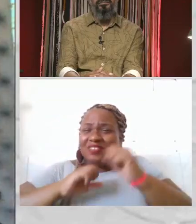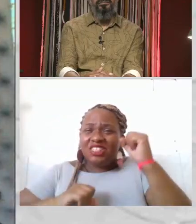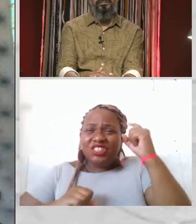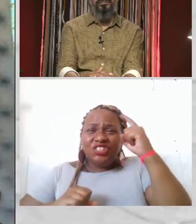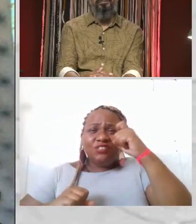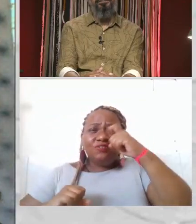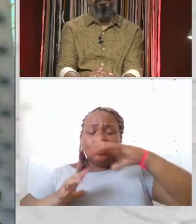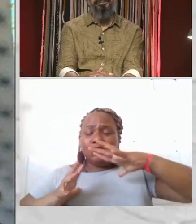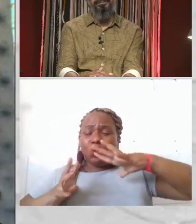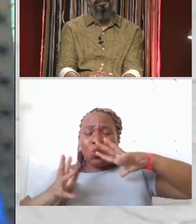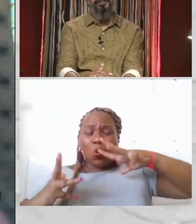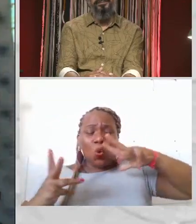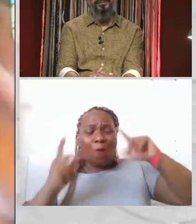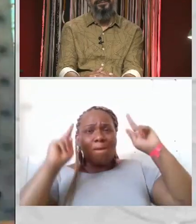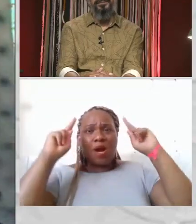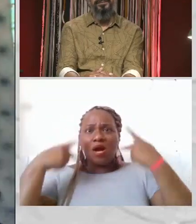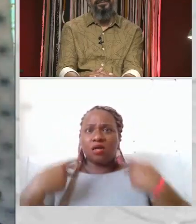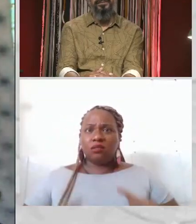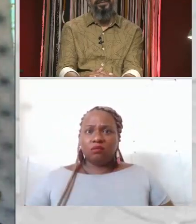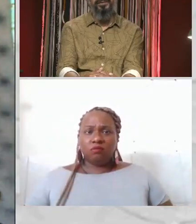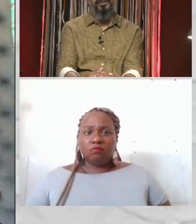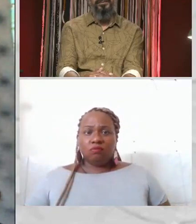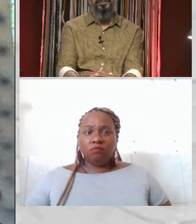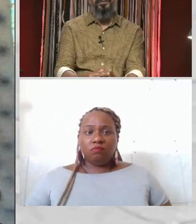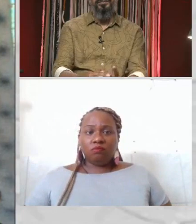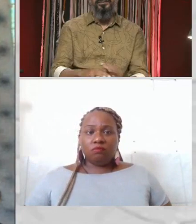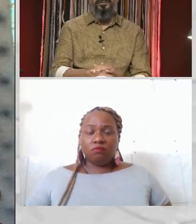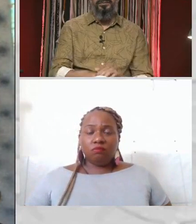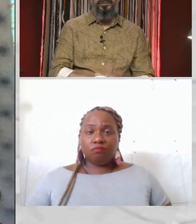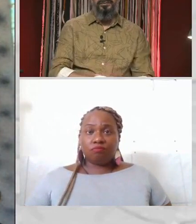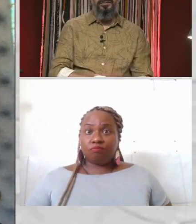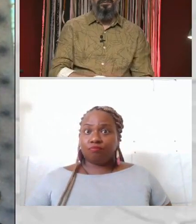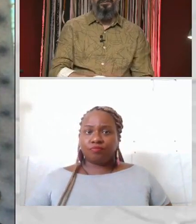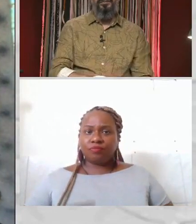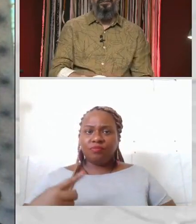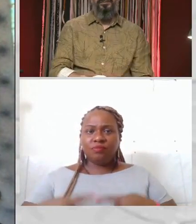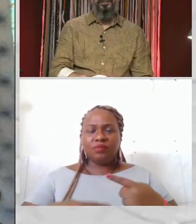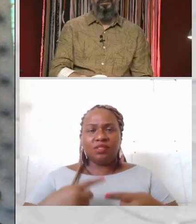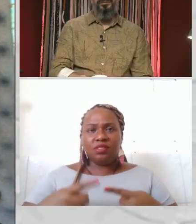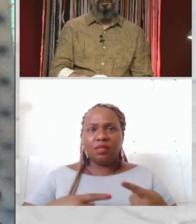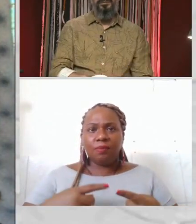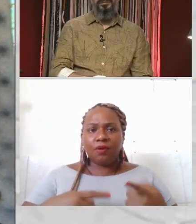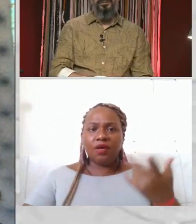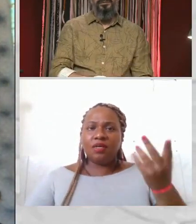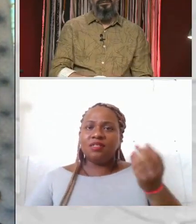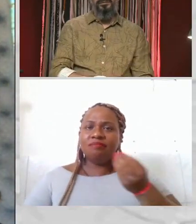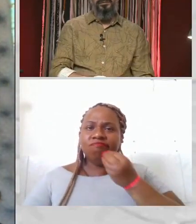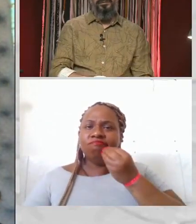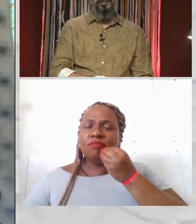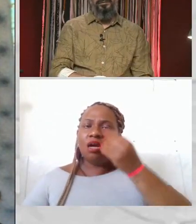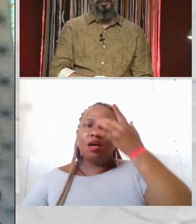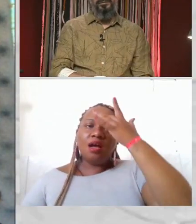humanidade. E aí, de repente, ao invés das pessoas disponibilizarem isso de forma